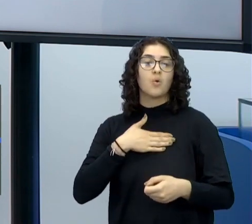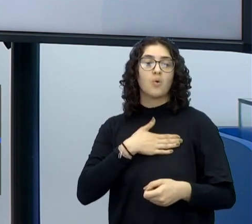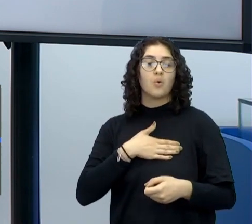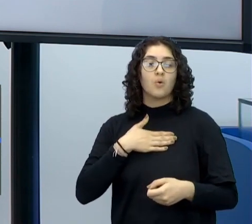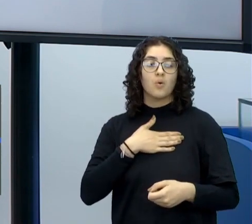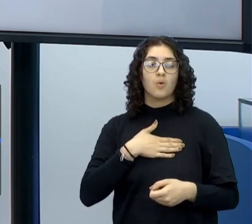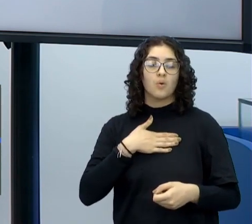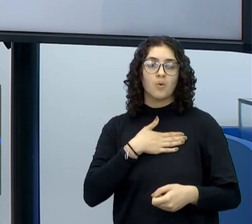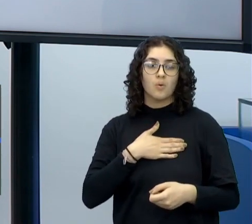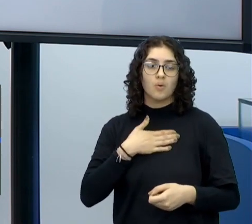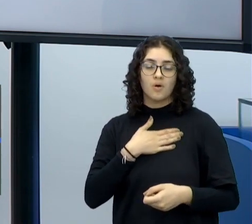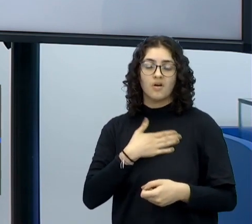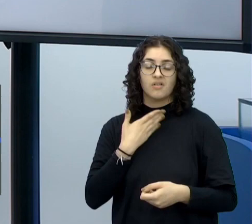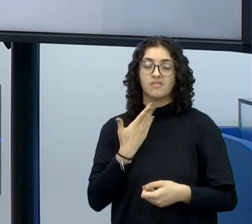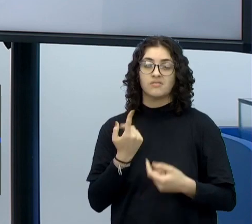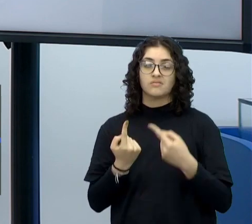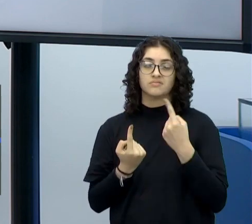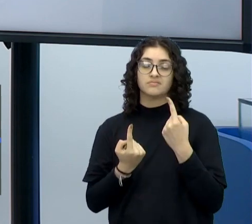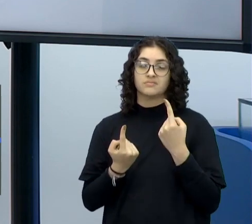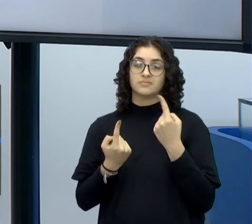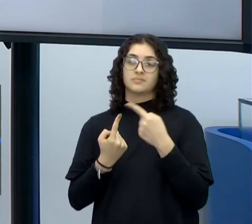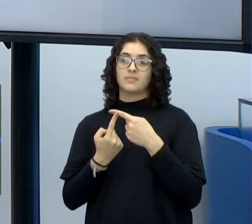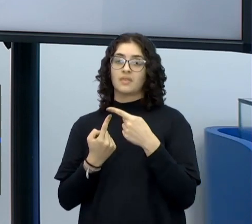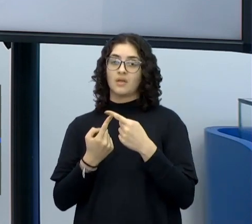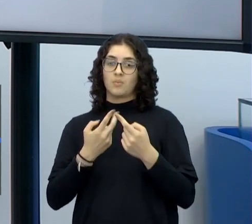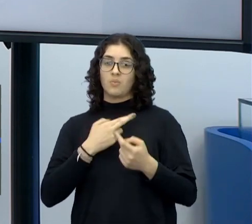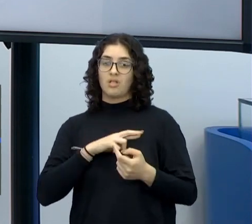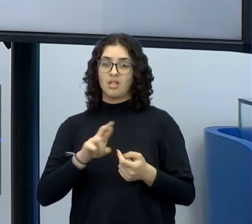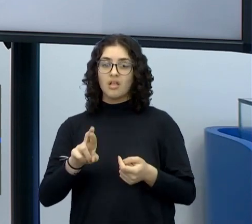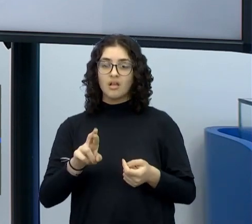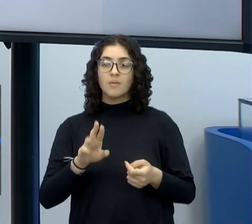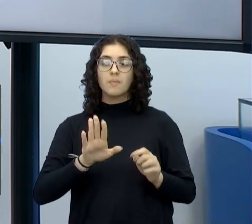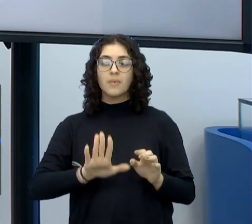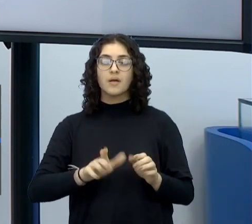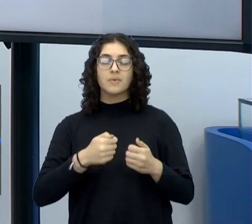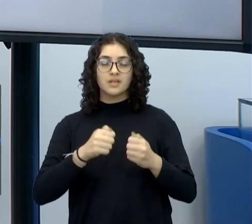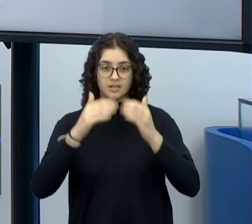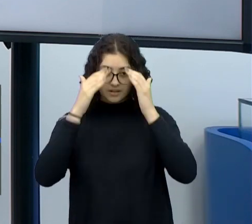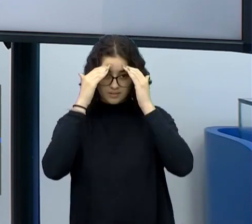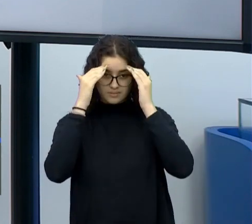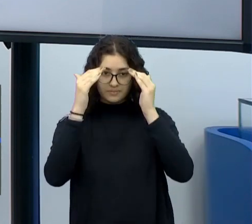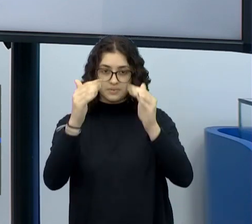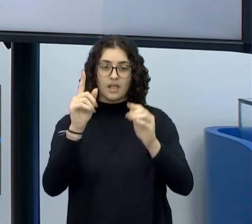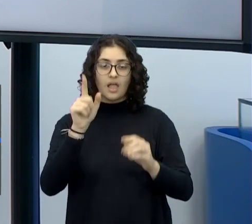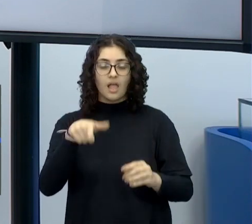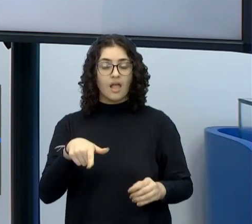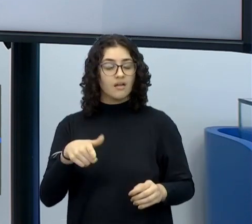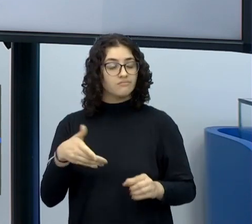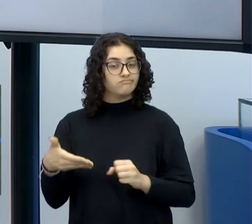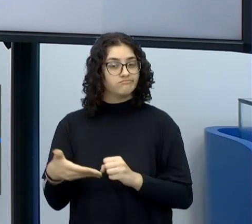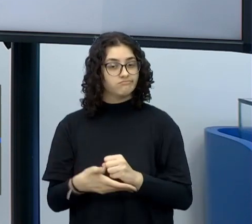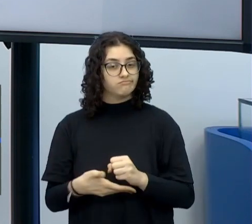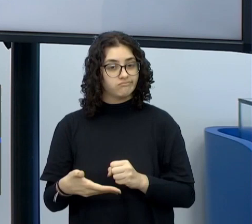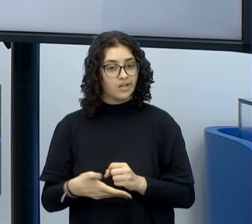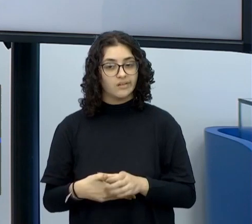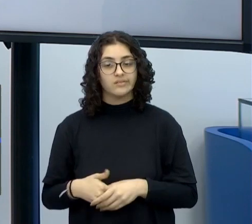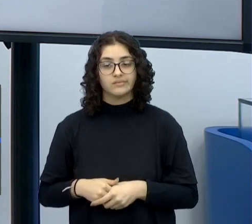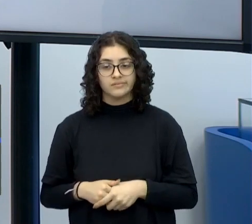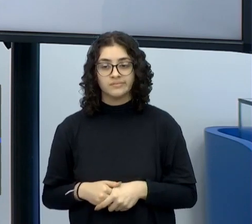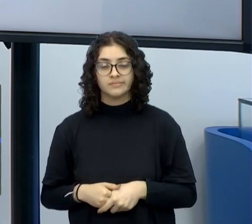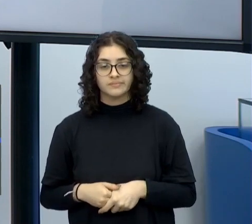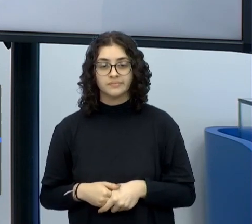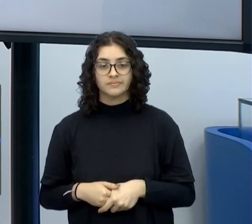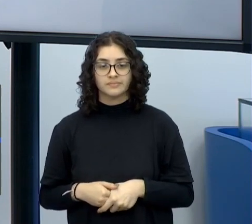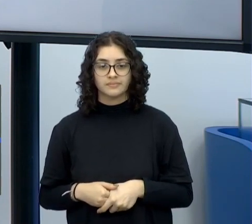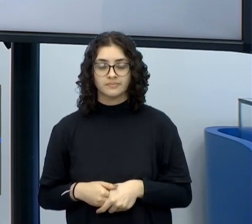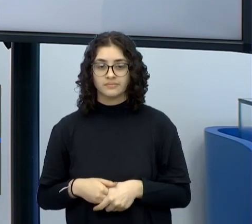de nenhum tipo de outro tipo de religião, mas precisa respeitar, é o mínimo, é base, isso